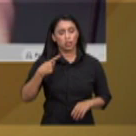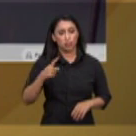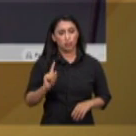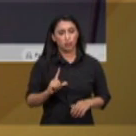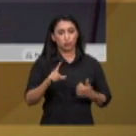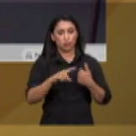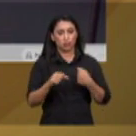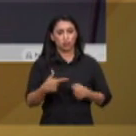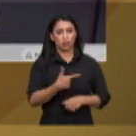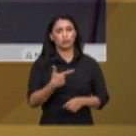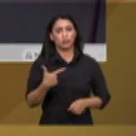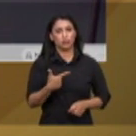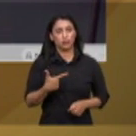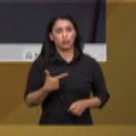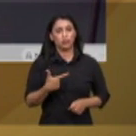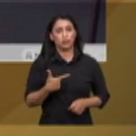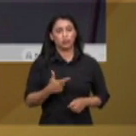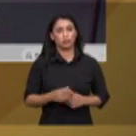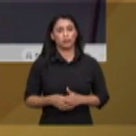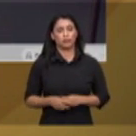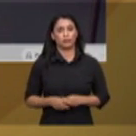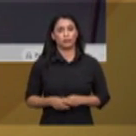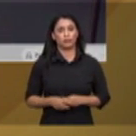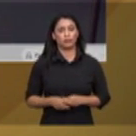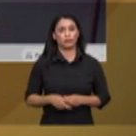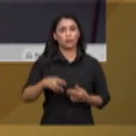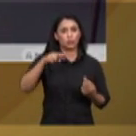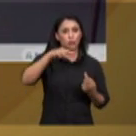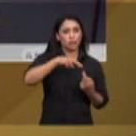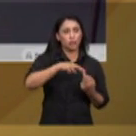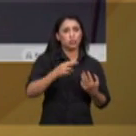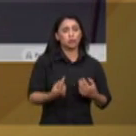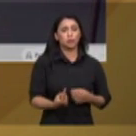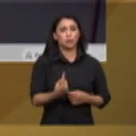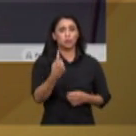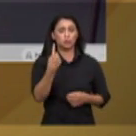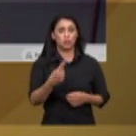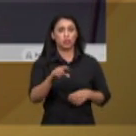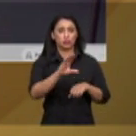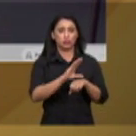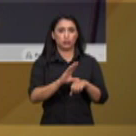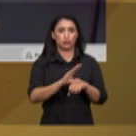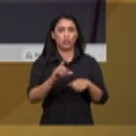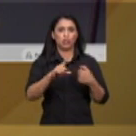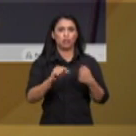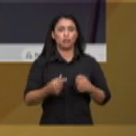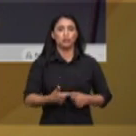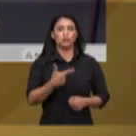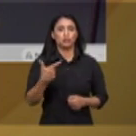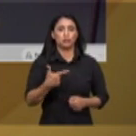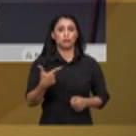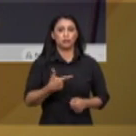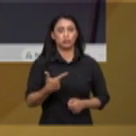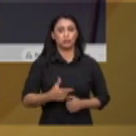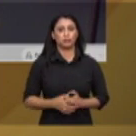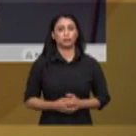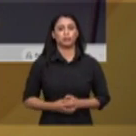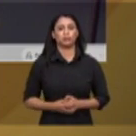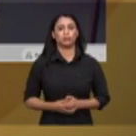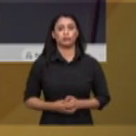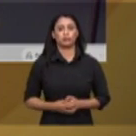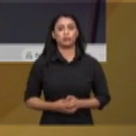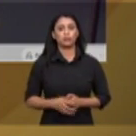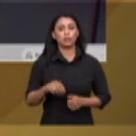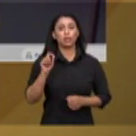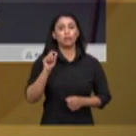22, do mesmo artigo 22, mas aqui do inciso 1º da Constituição. Artigo 22, inciso 1º da Constituição.